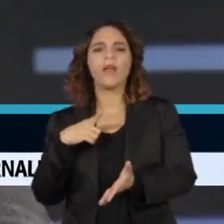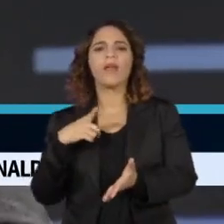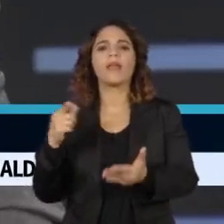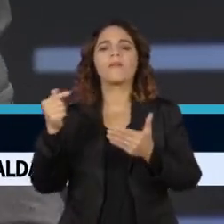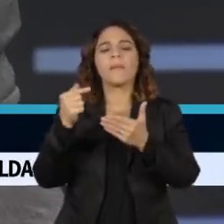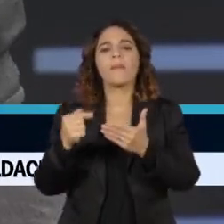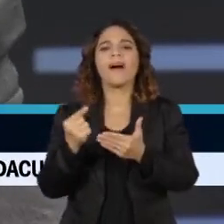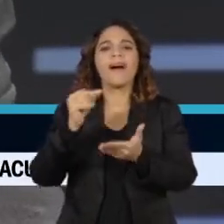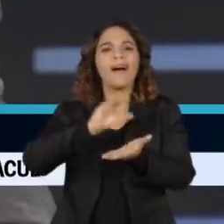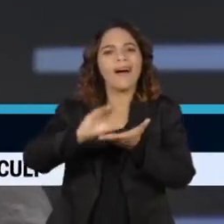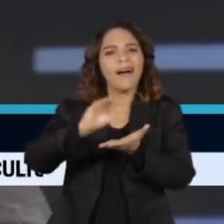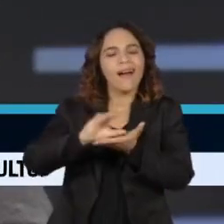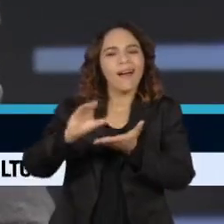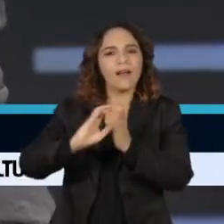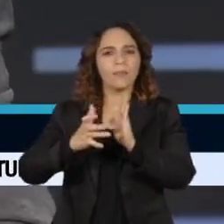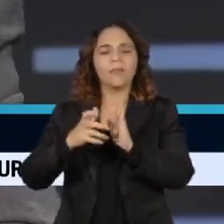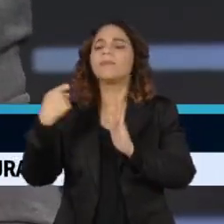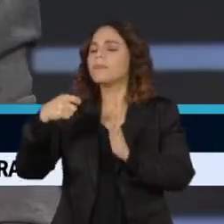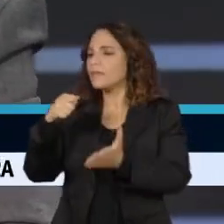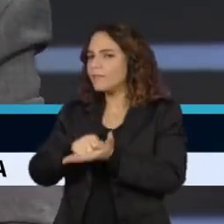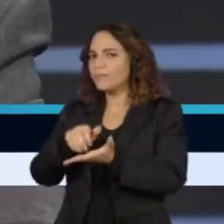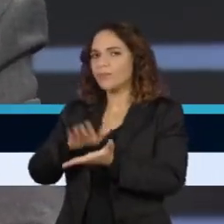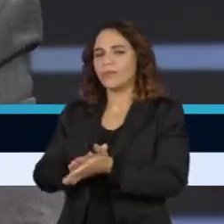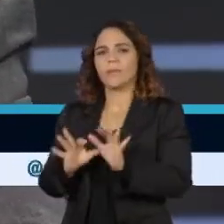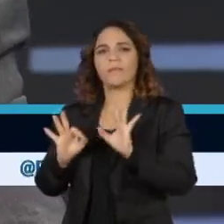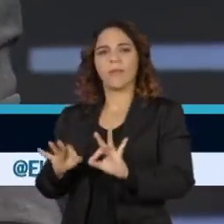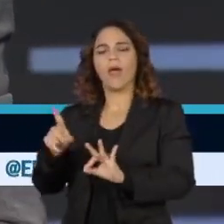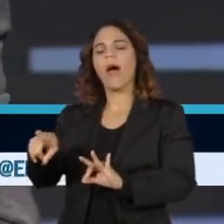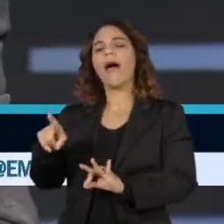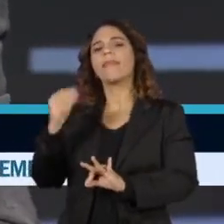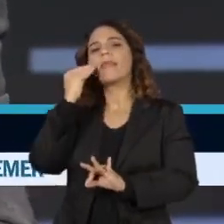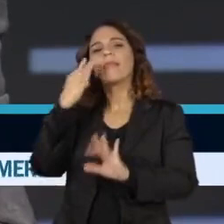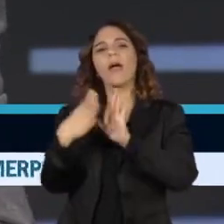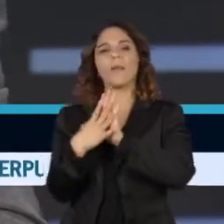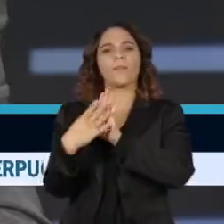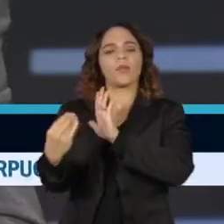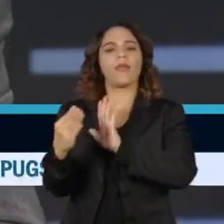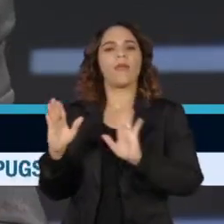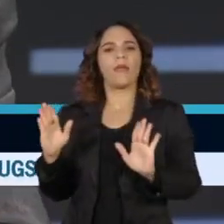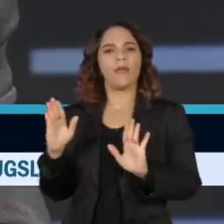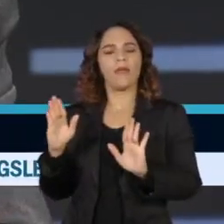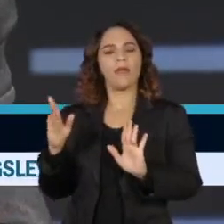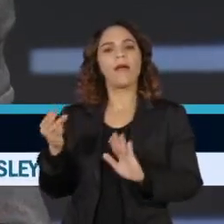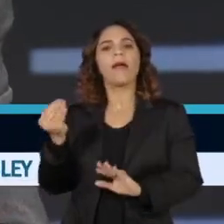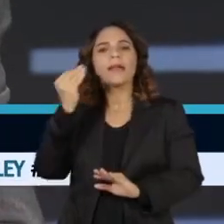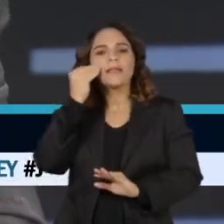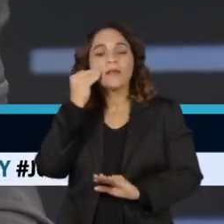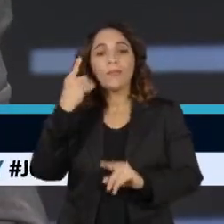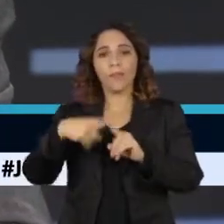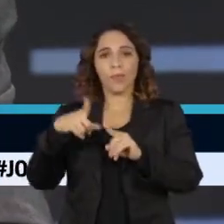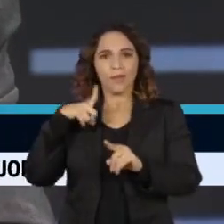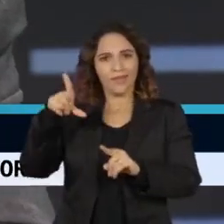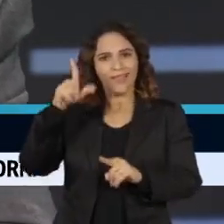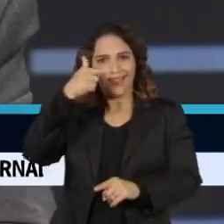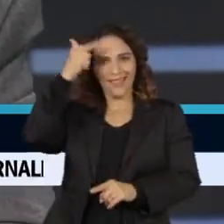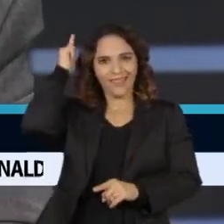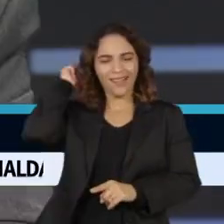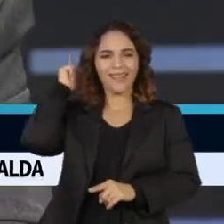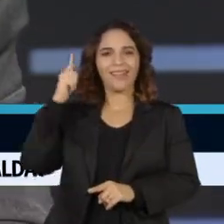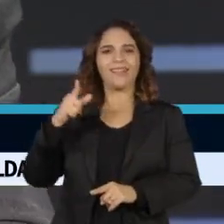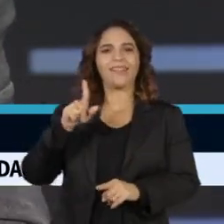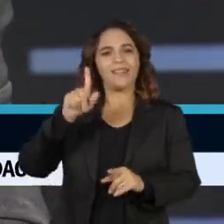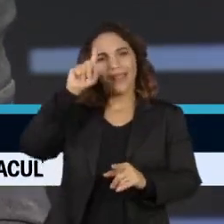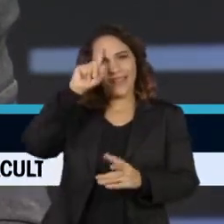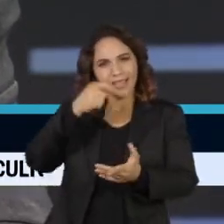fundo partidário e tem de ser multado. A multa é um exemplo, né? Porque isso, na própria decisão do ministro Alexandre Moraes, e